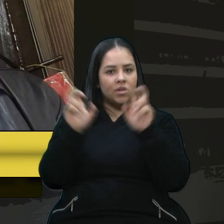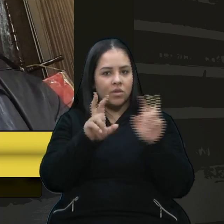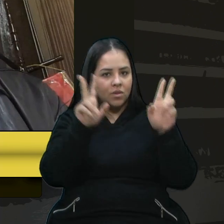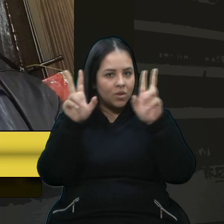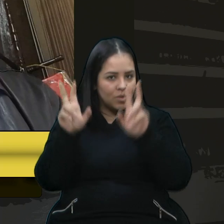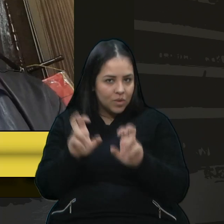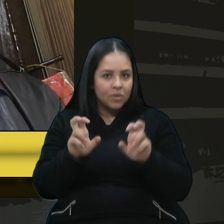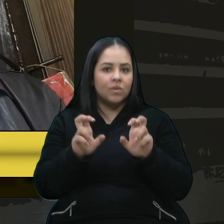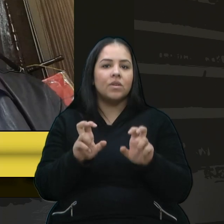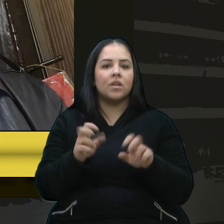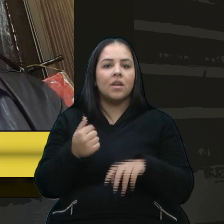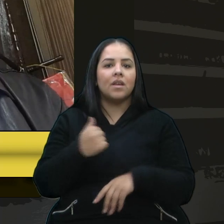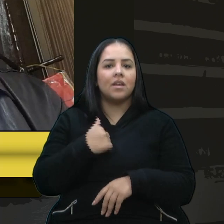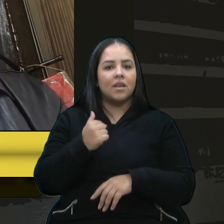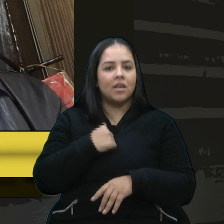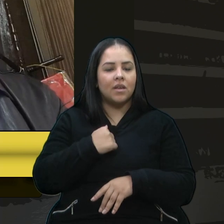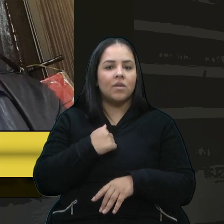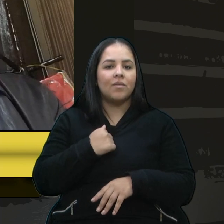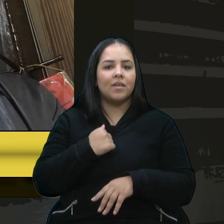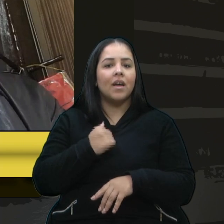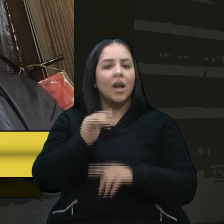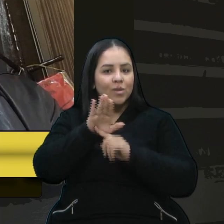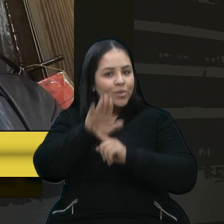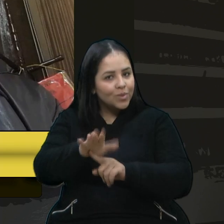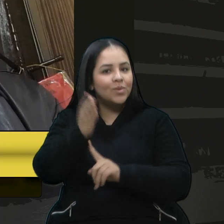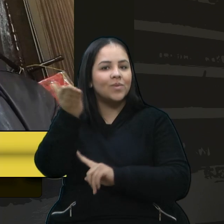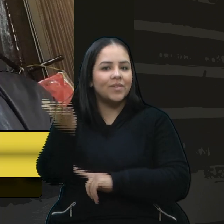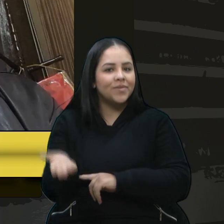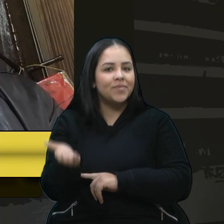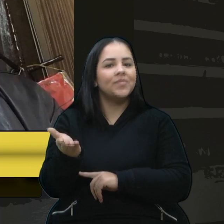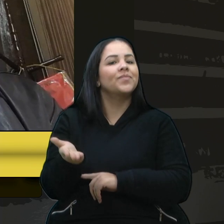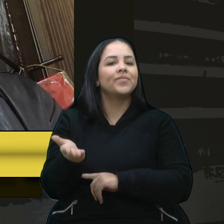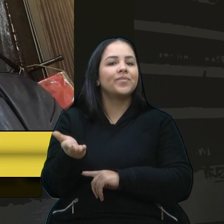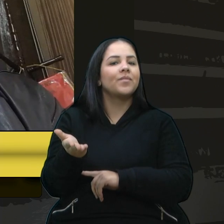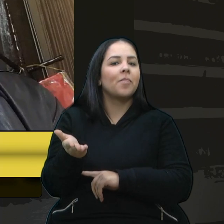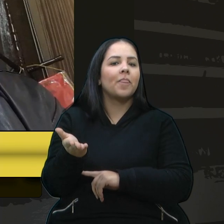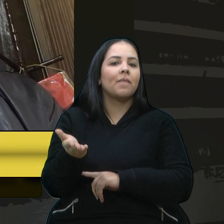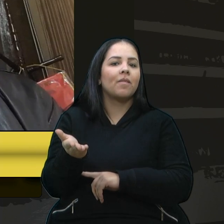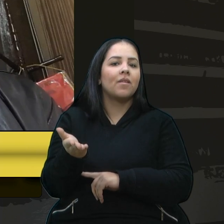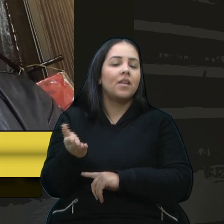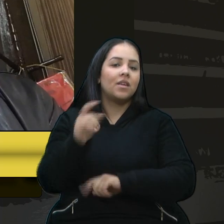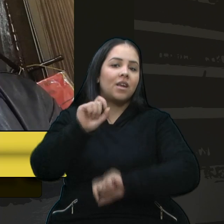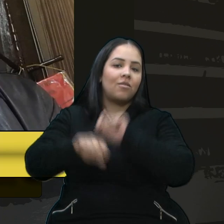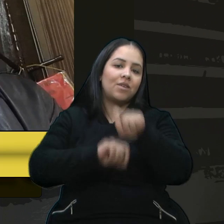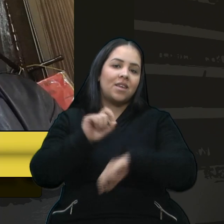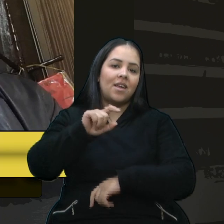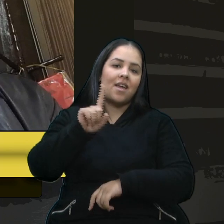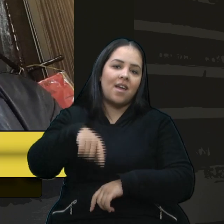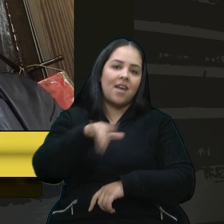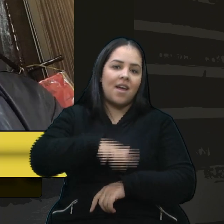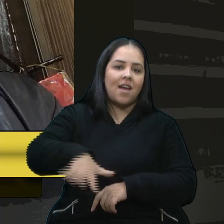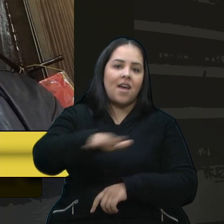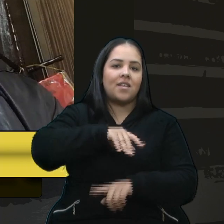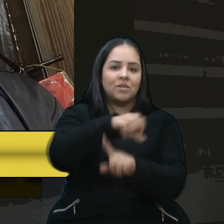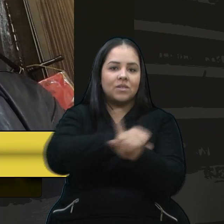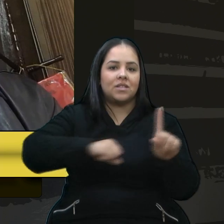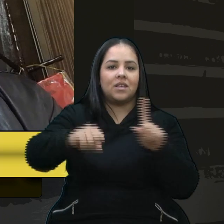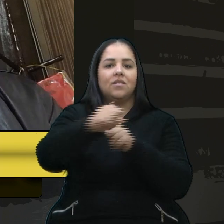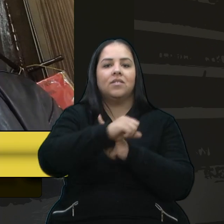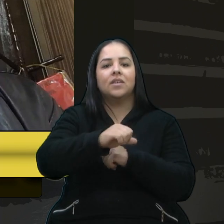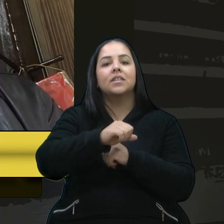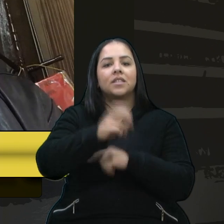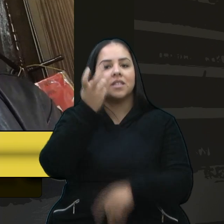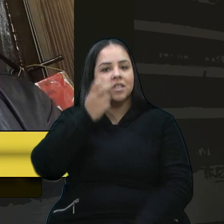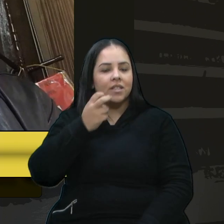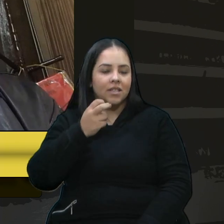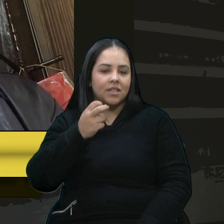você nesse ideal que é a parte social da cidade de Caxias do Sul, que tem uma necessidade em diversos temas